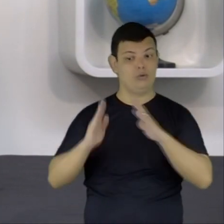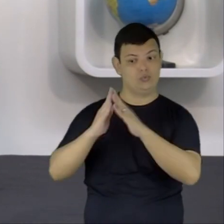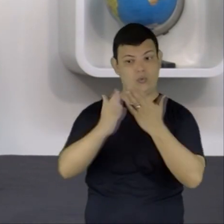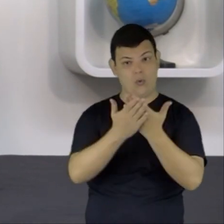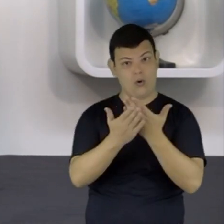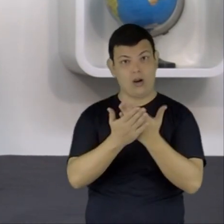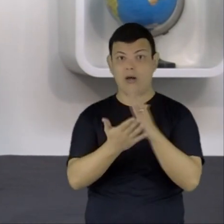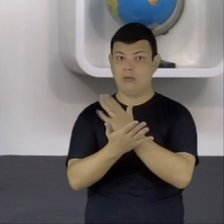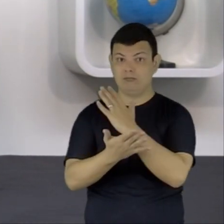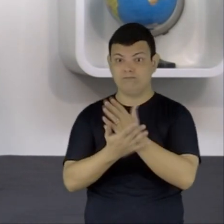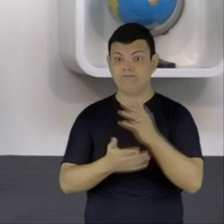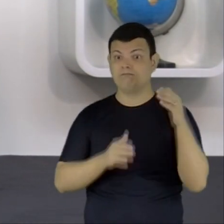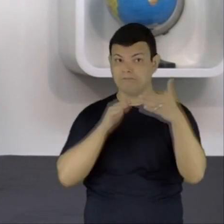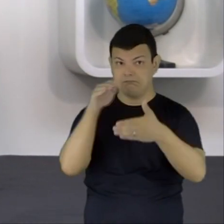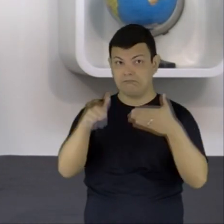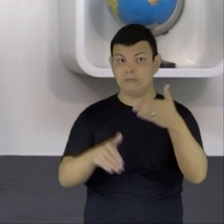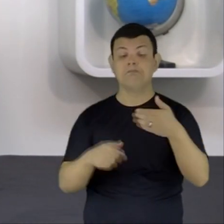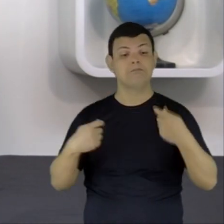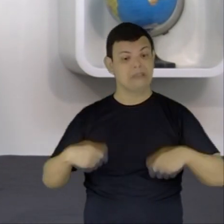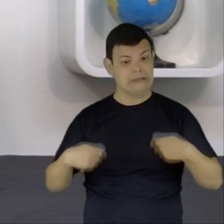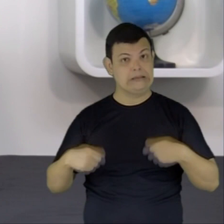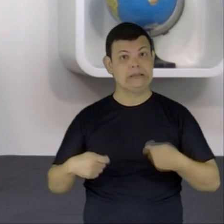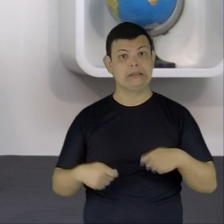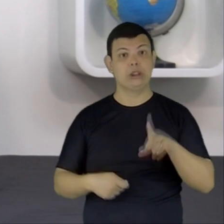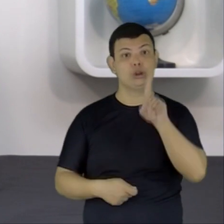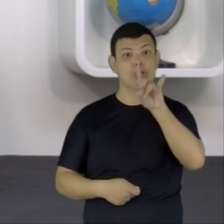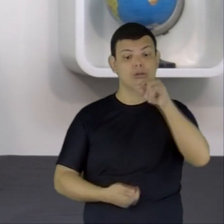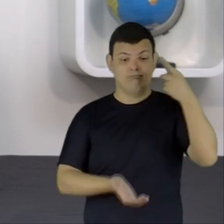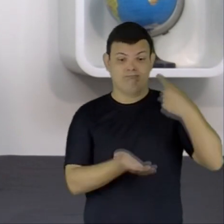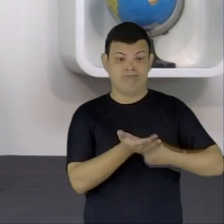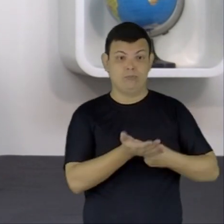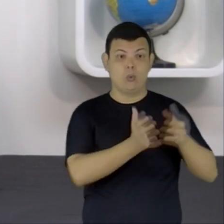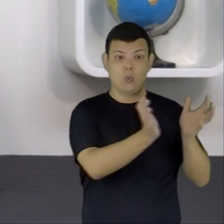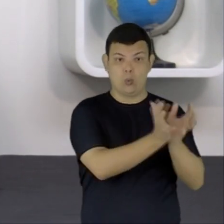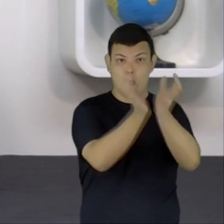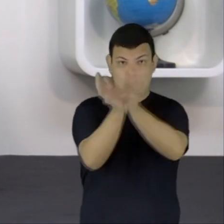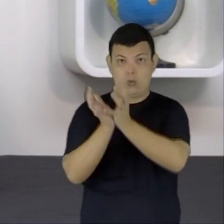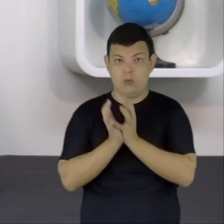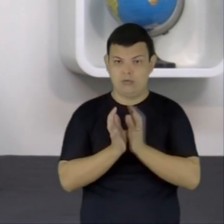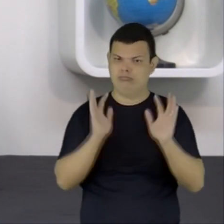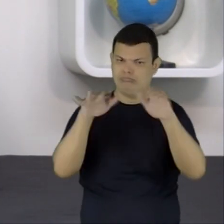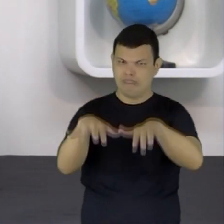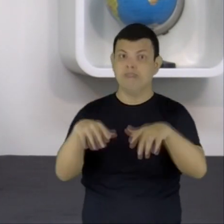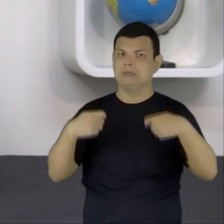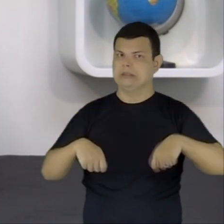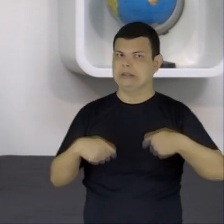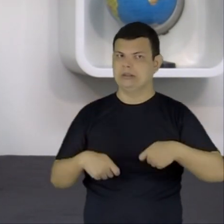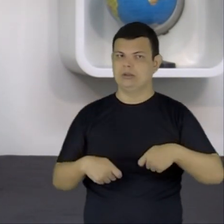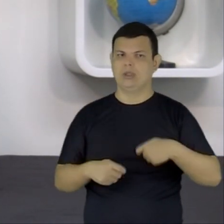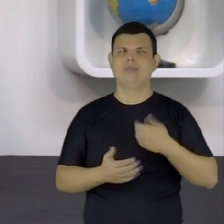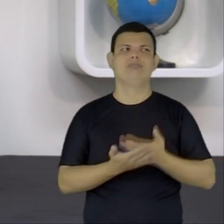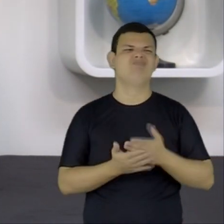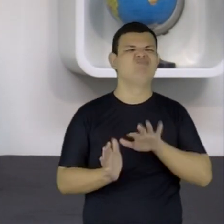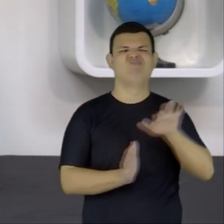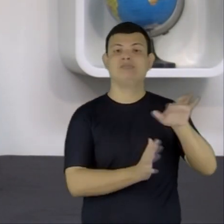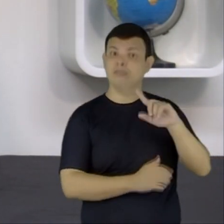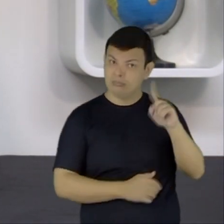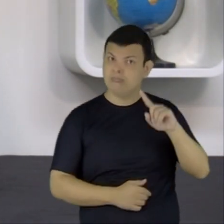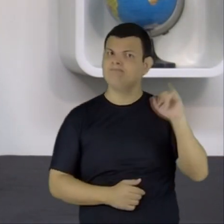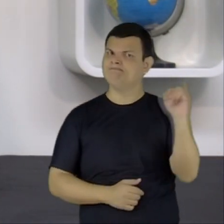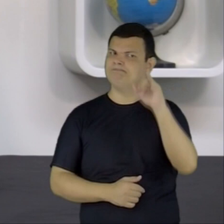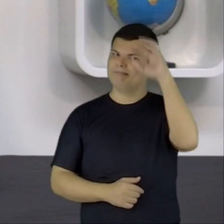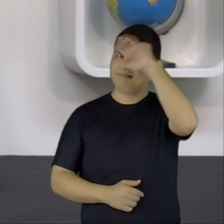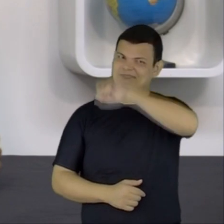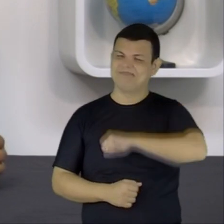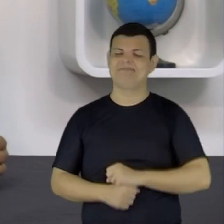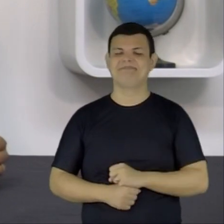presenciais. Você deve ir no dia que é o seu grupo e não deixe de estudar. Então, hoje nós vimos